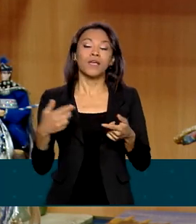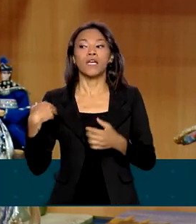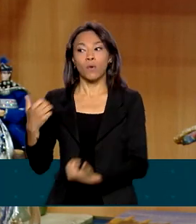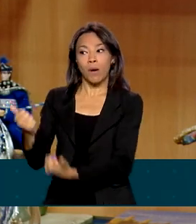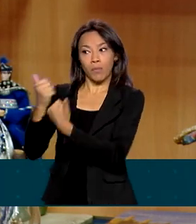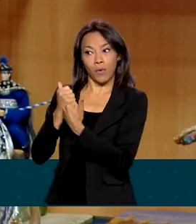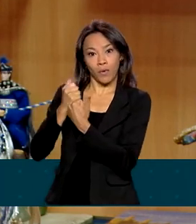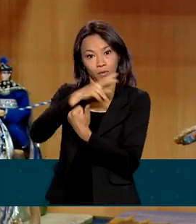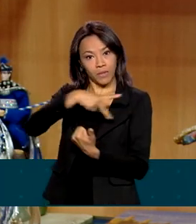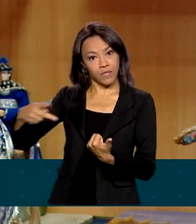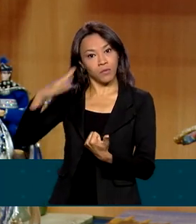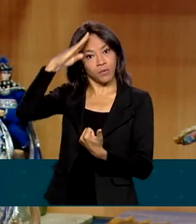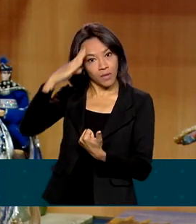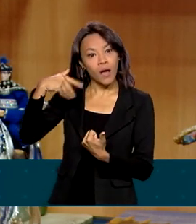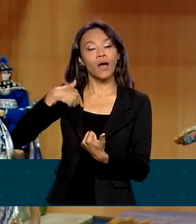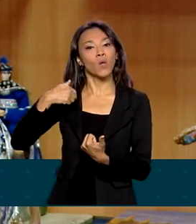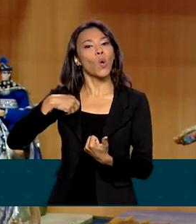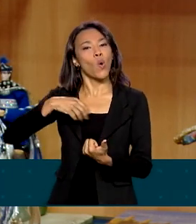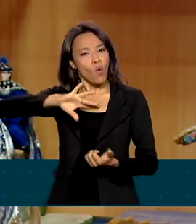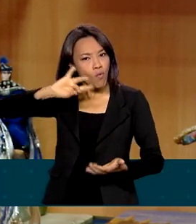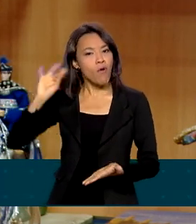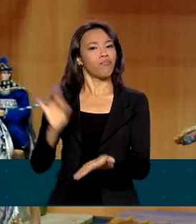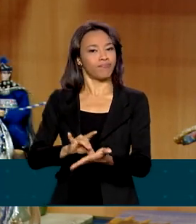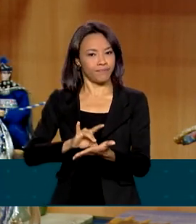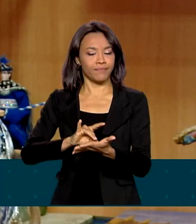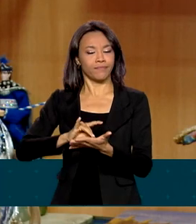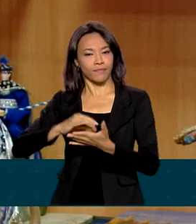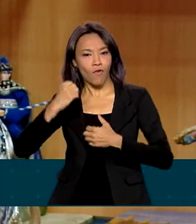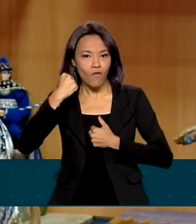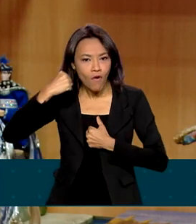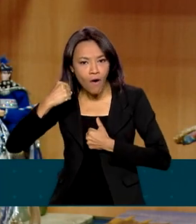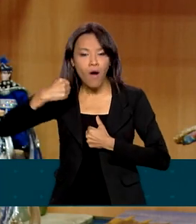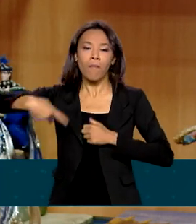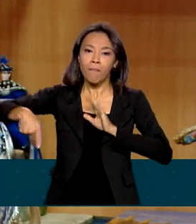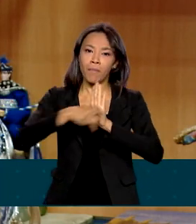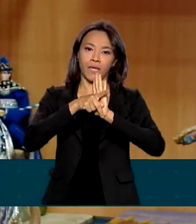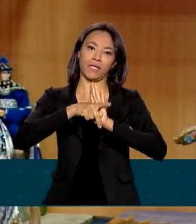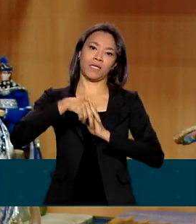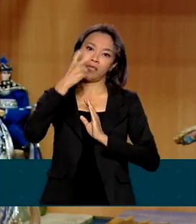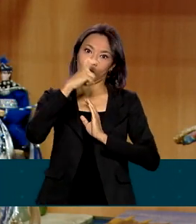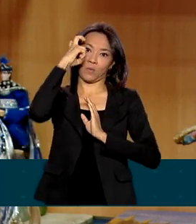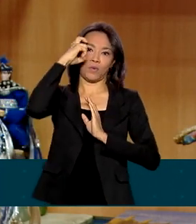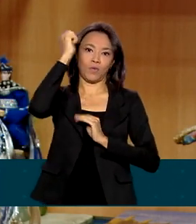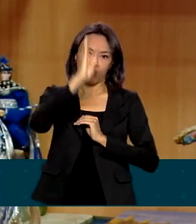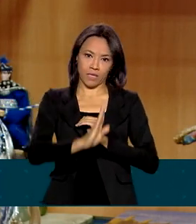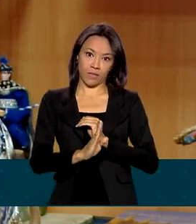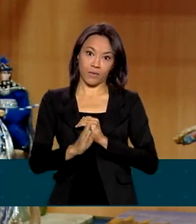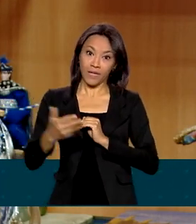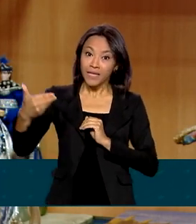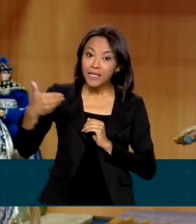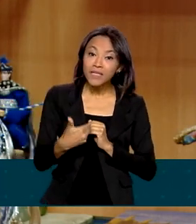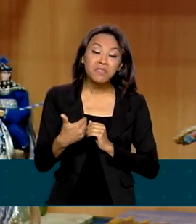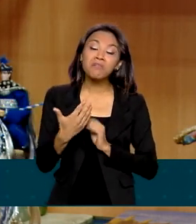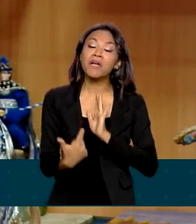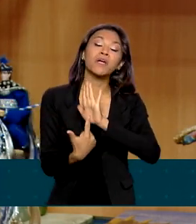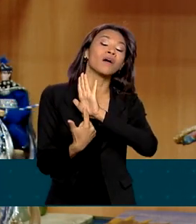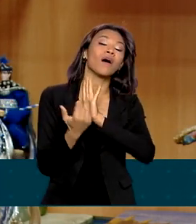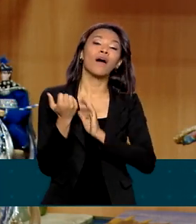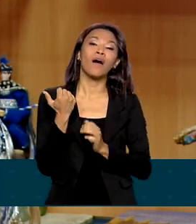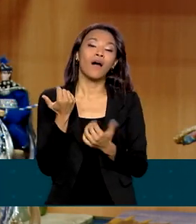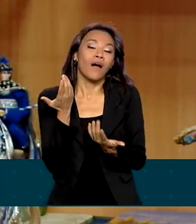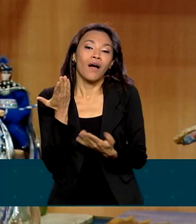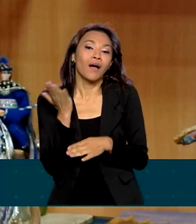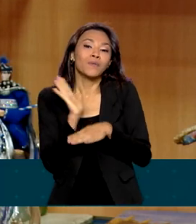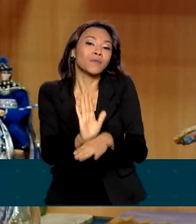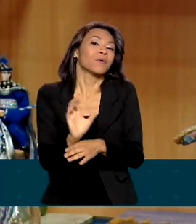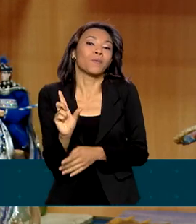o forró é agora de fato e de direito patrimônio cultural do Brasil você pode perguntar isso daí vai beneficiar o que para